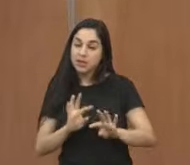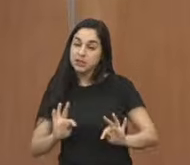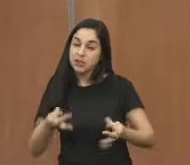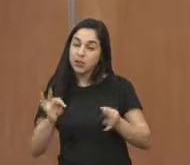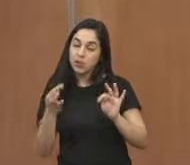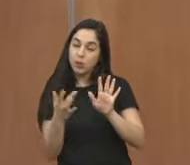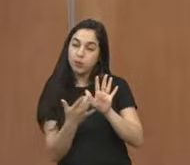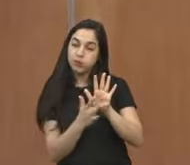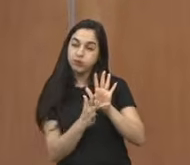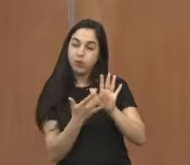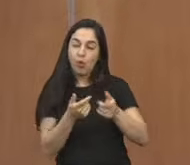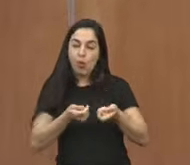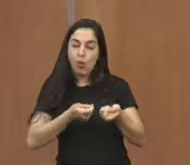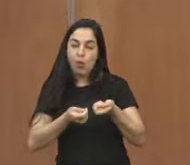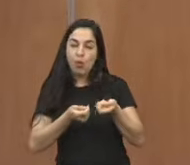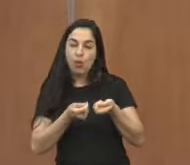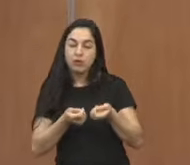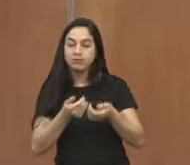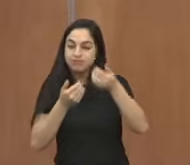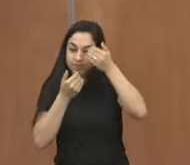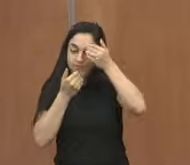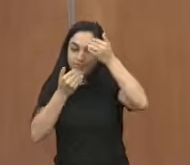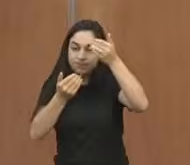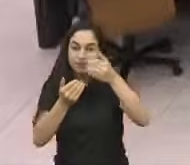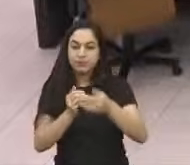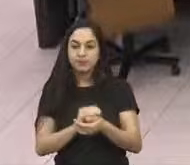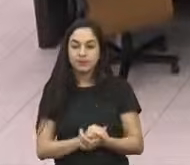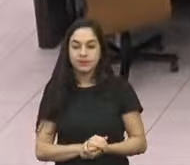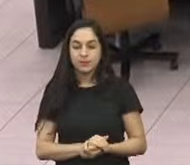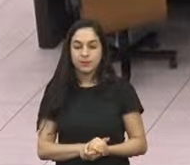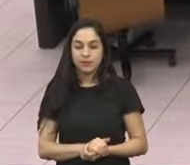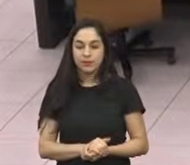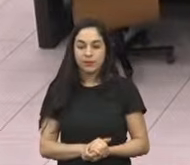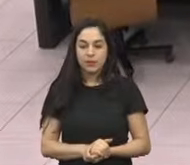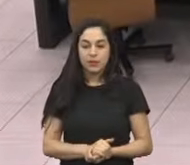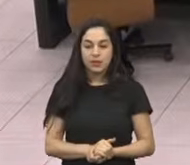e mais organização. Muito obrigado.